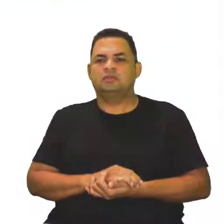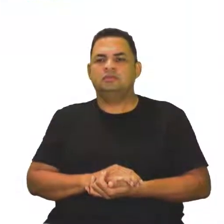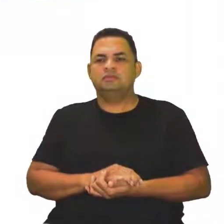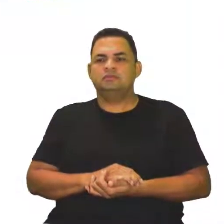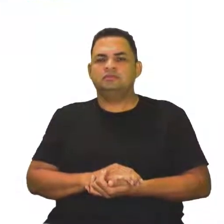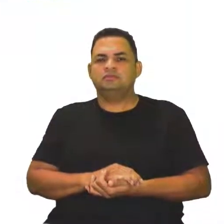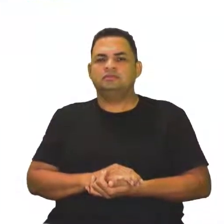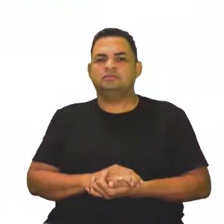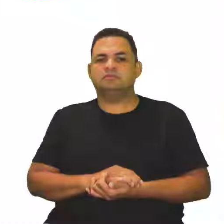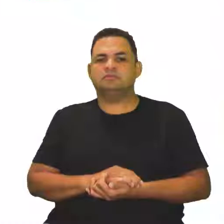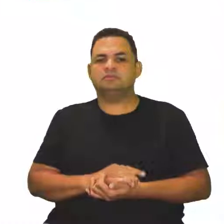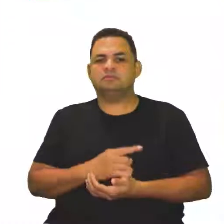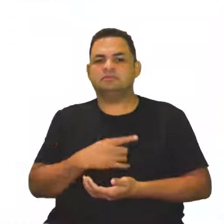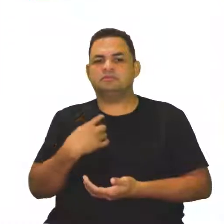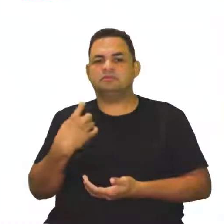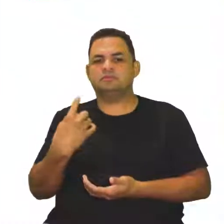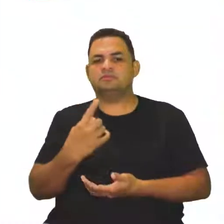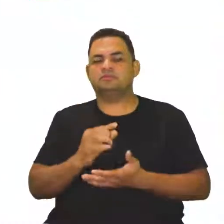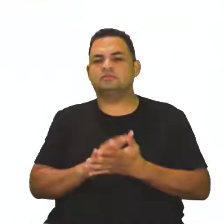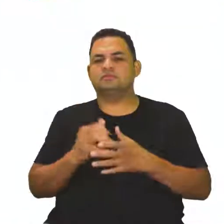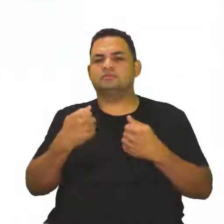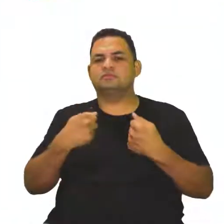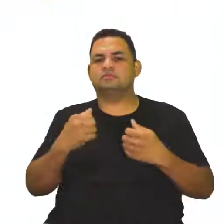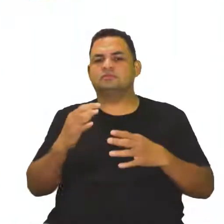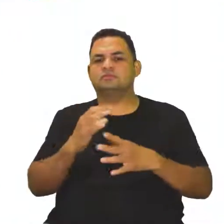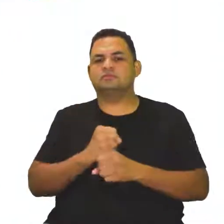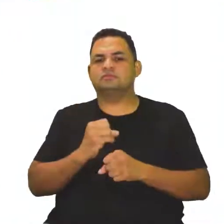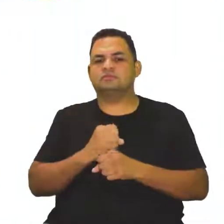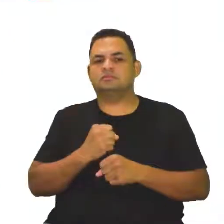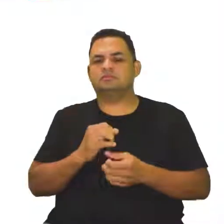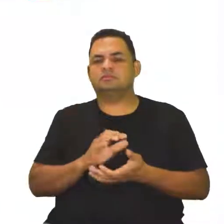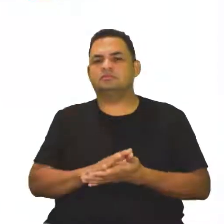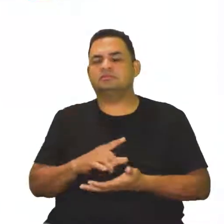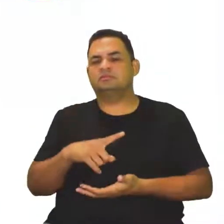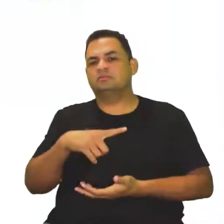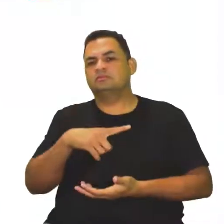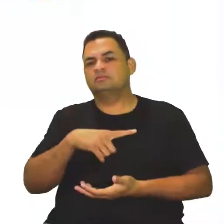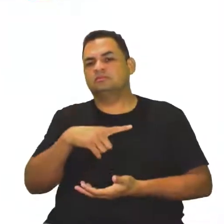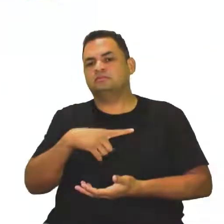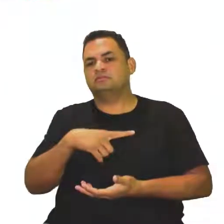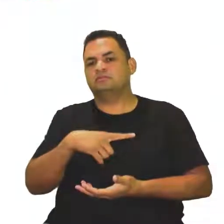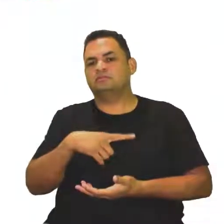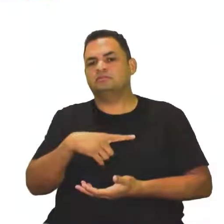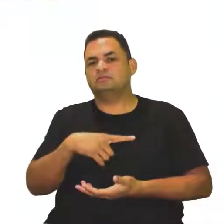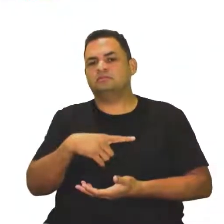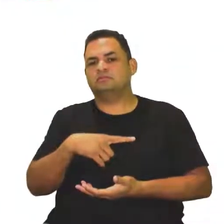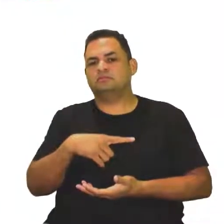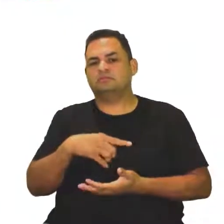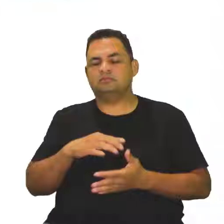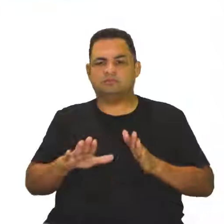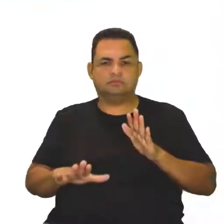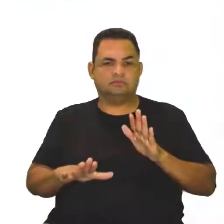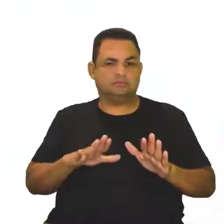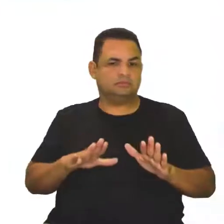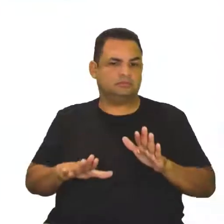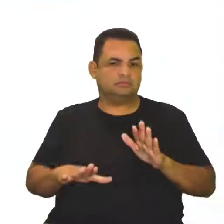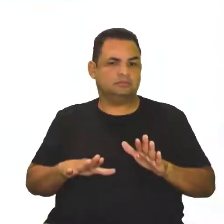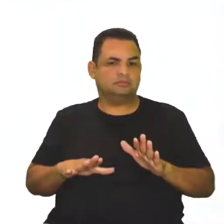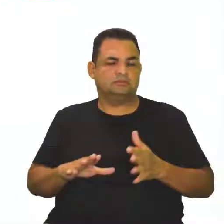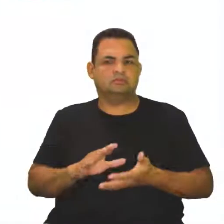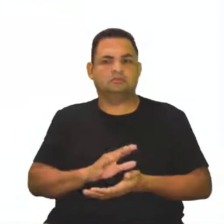expressão, nós podemos calcular outras fórmulas para potência. Isso aqui, pessoal, vai depender do que